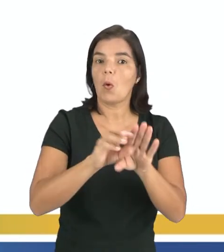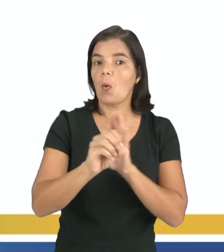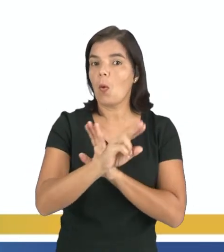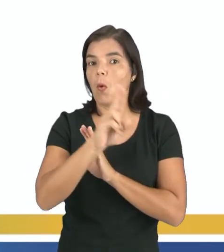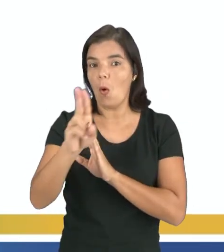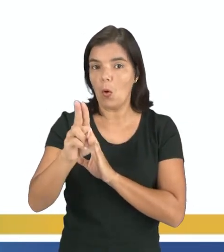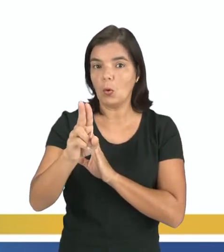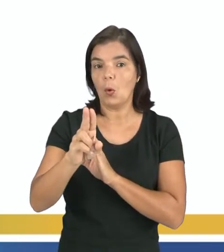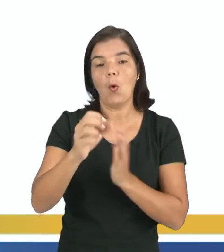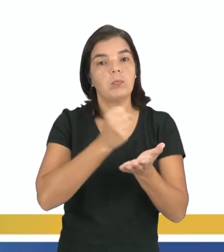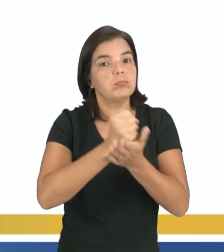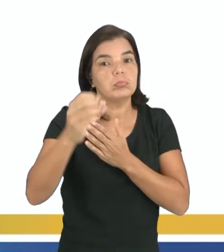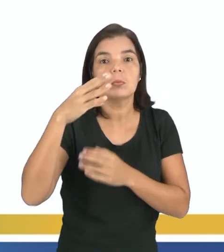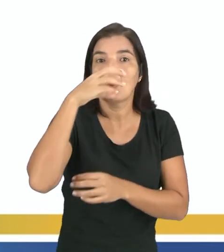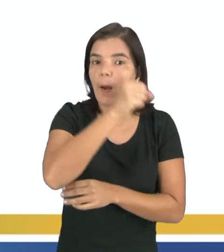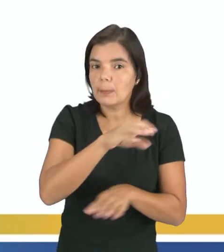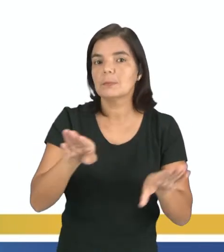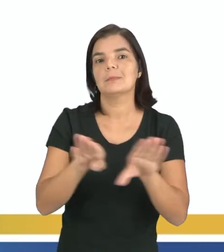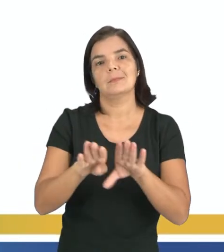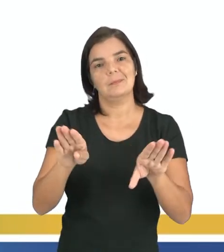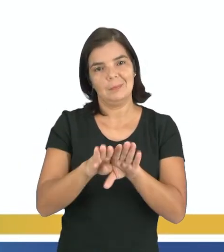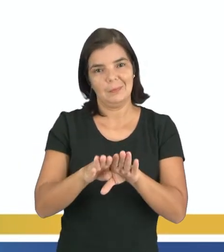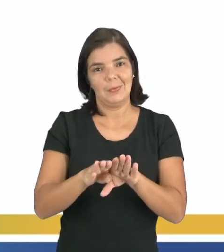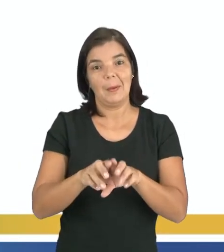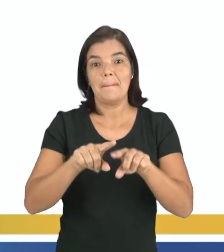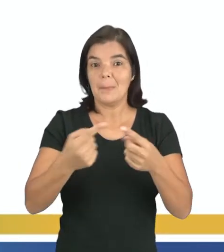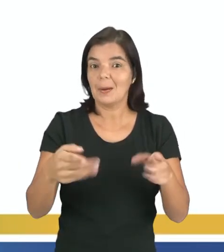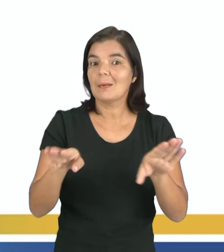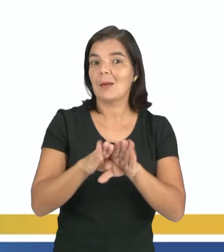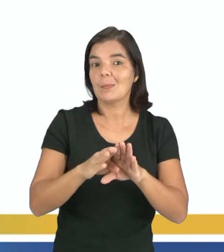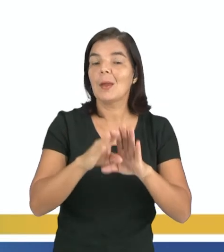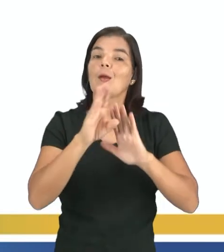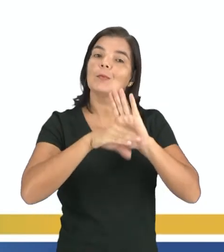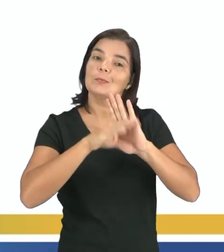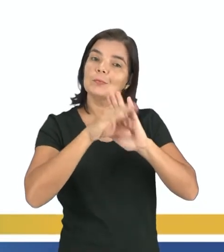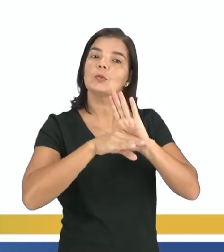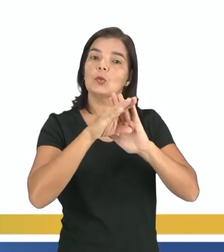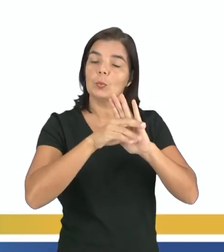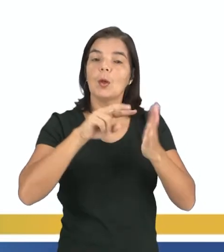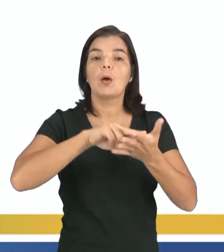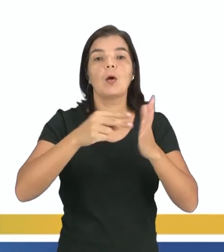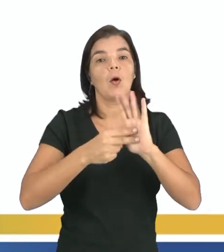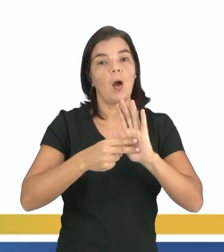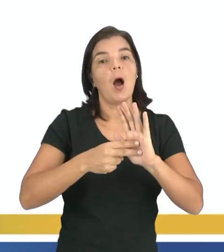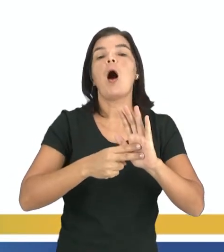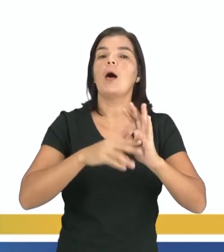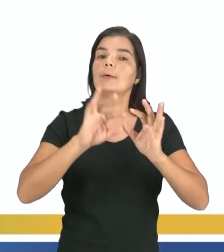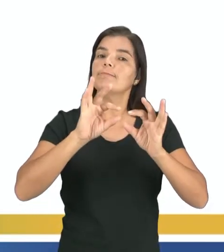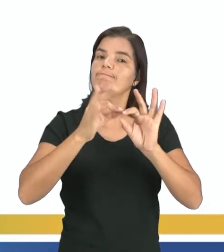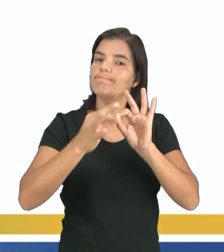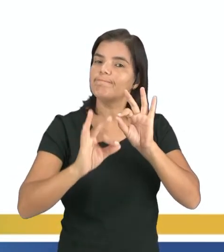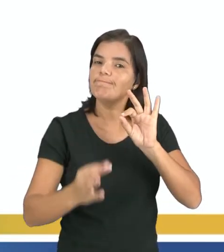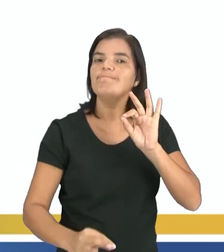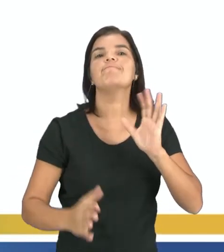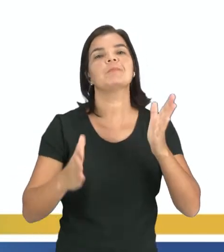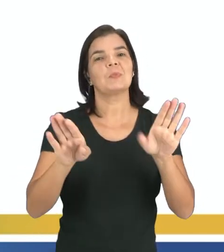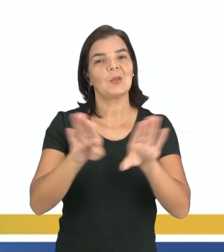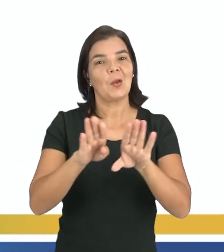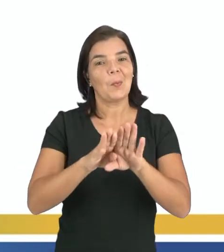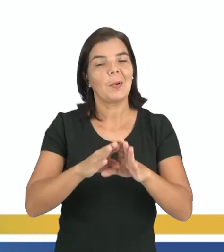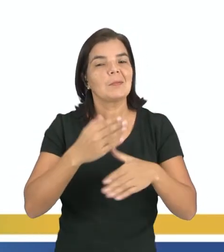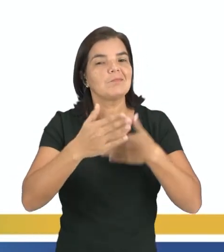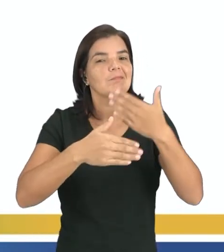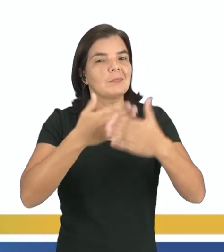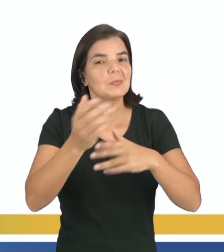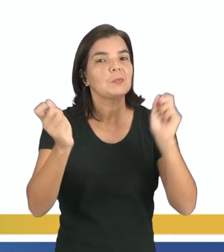ser efêmero, passageiro, tá? Bem como o seu conteúdo que está sujeito a evoluir ao longo do tempo, pois uma